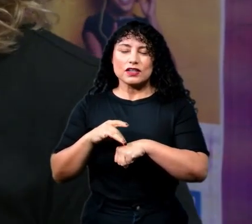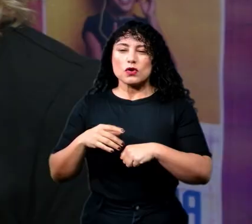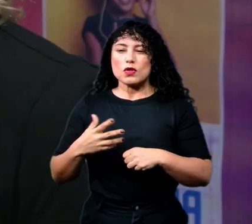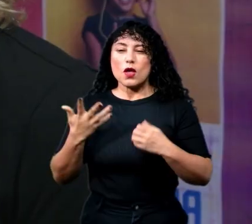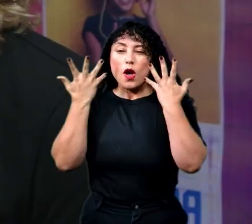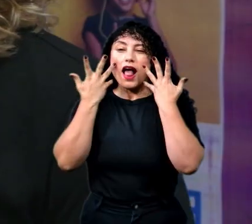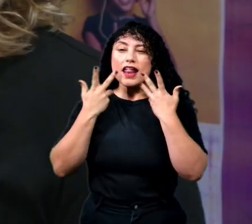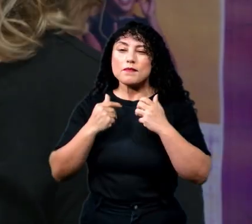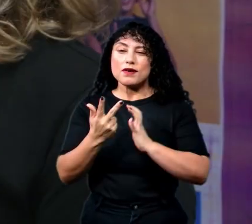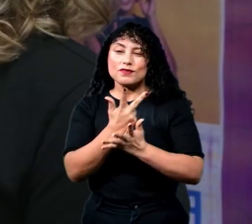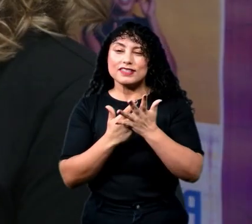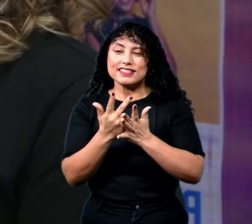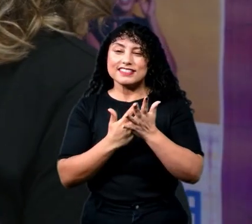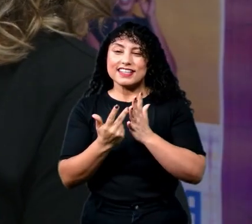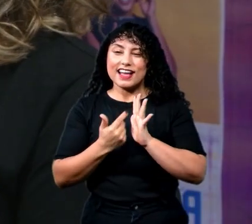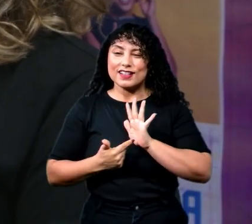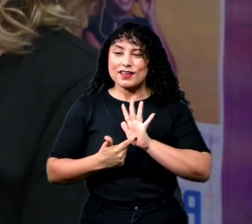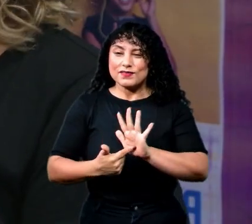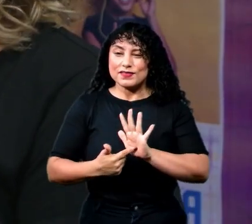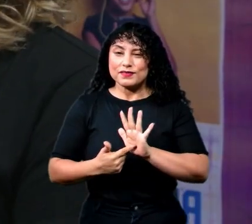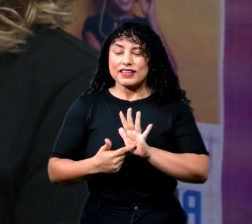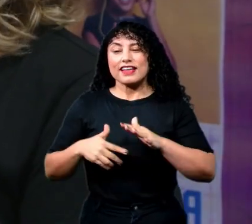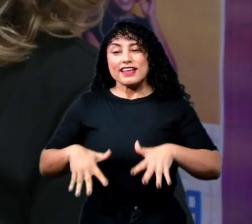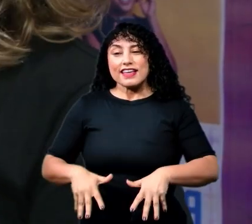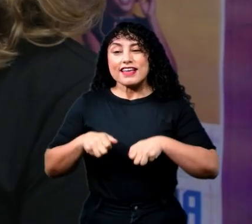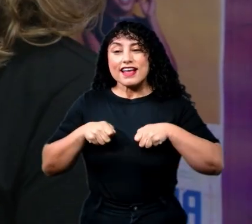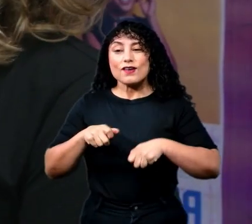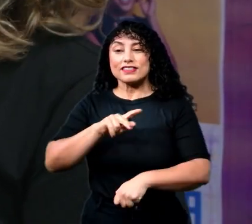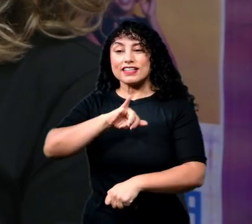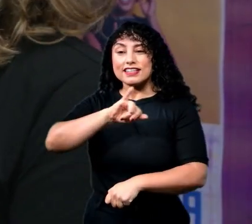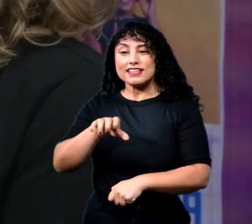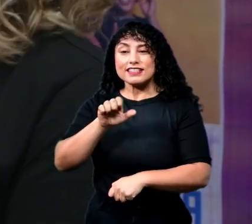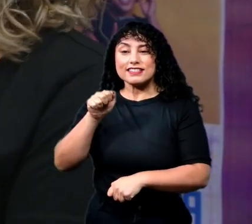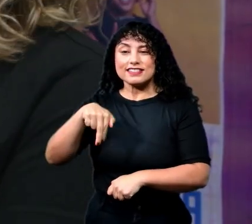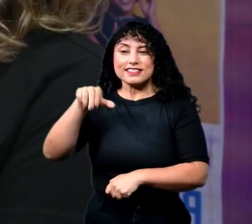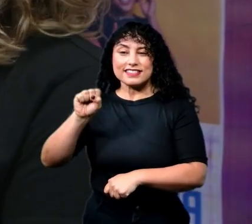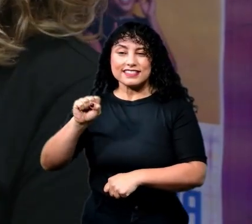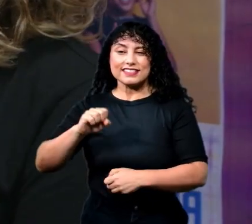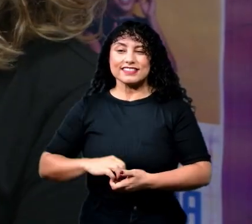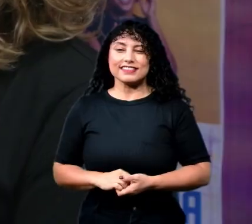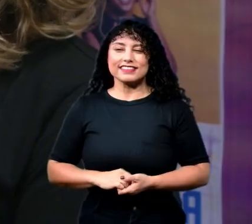animal desenhado na frente e calça jeans. Acho que é isso.